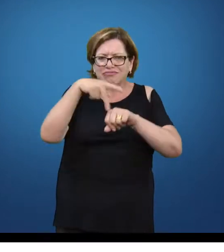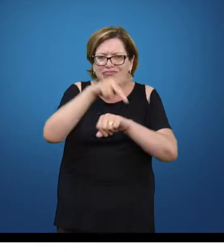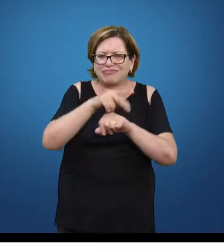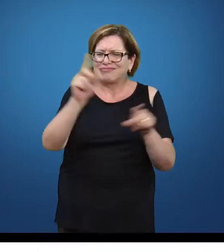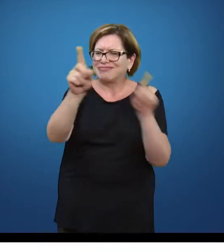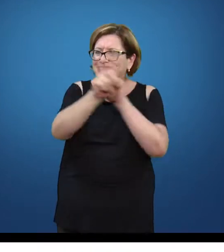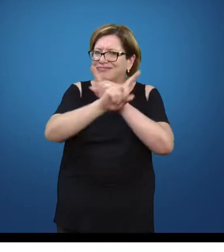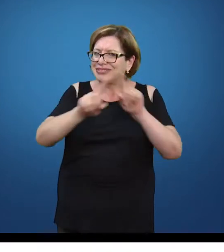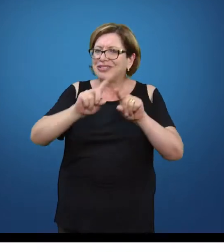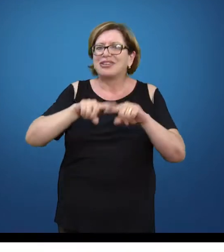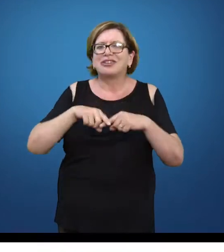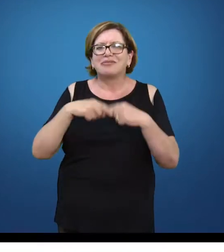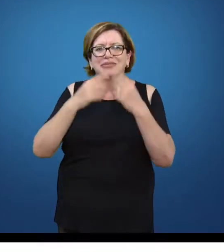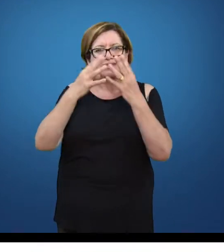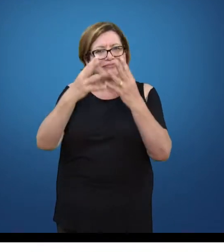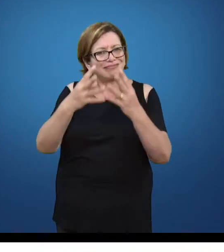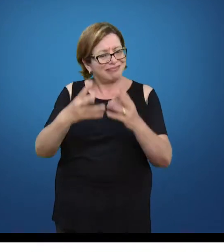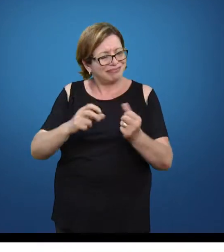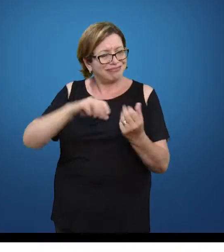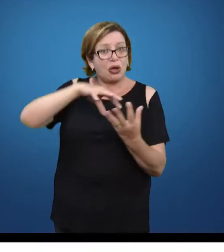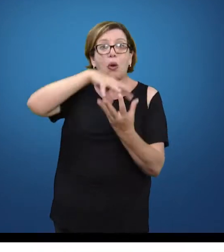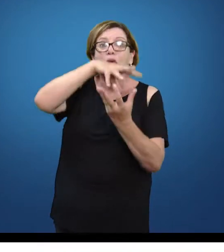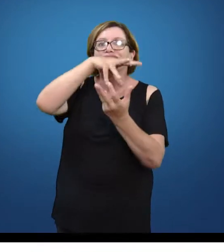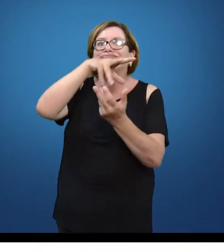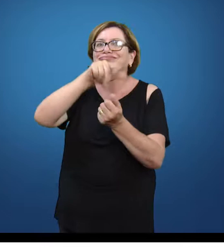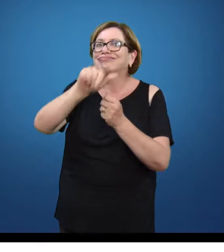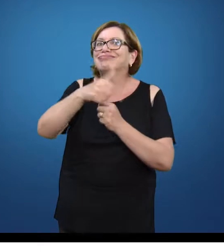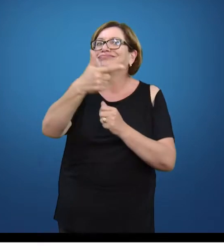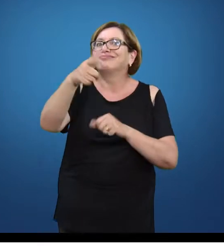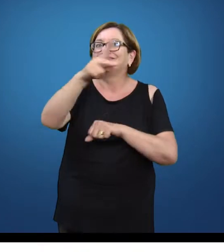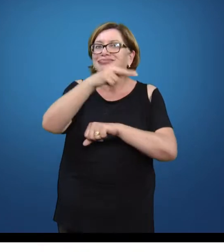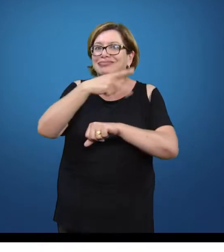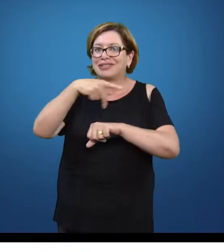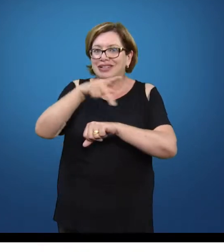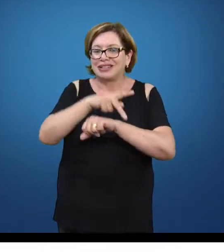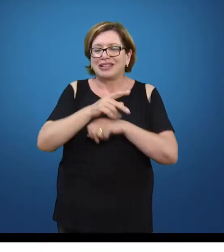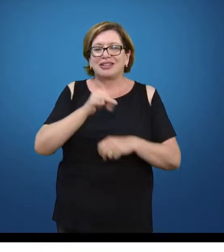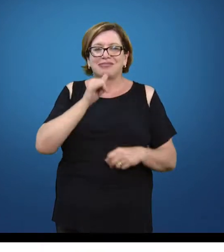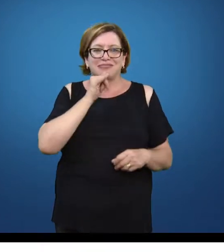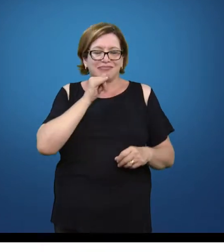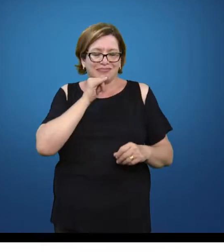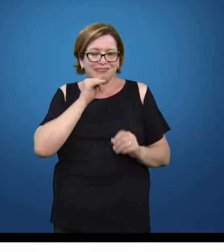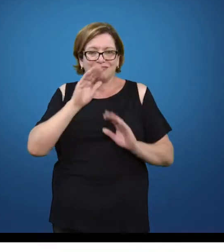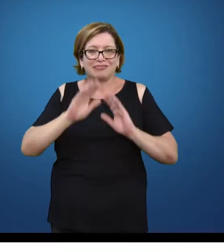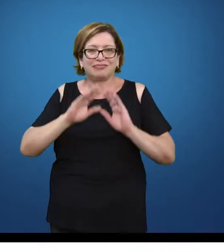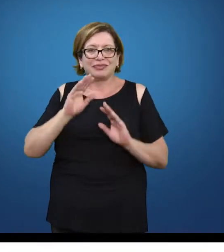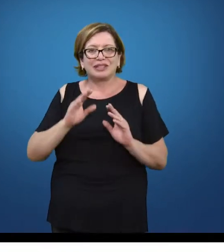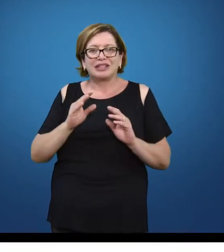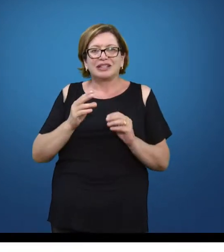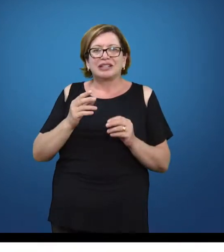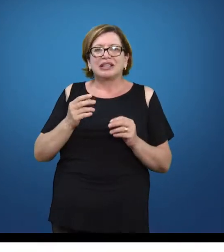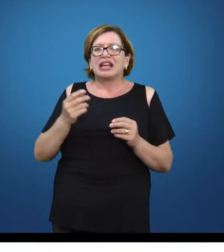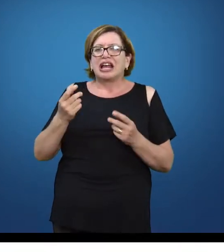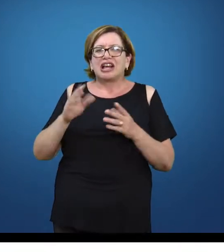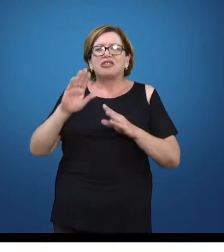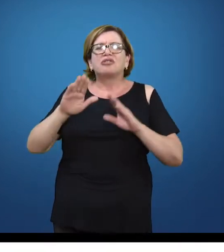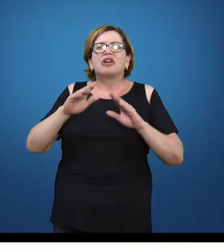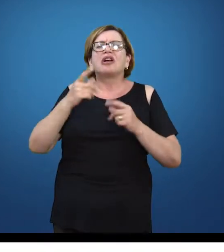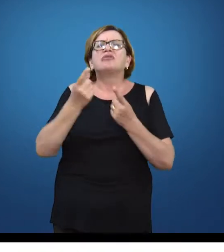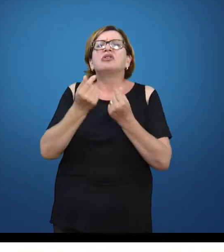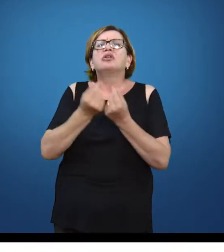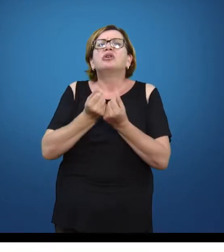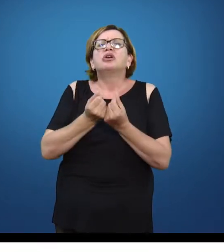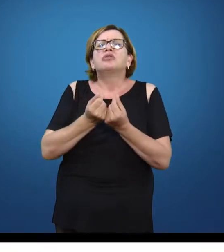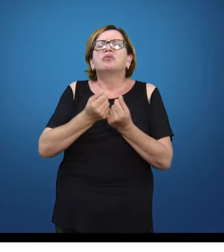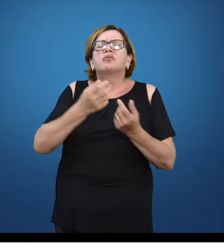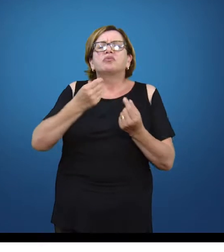também, sobretudo, em nível internacional. Então, por exemplo, os financiamentos, a quanto se destina o custo